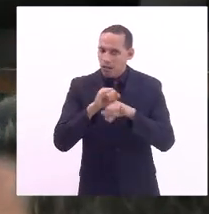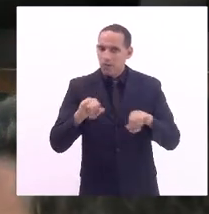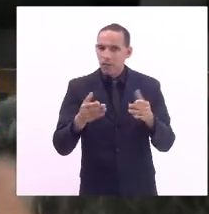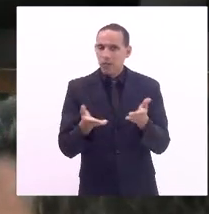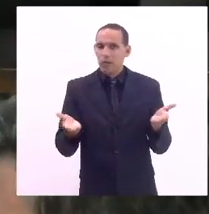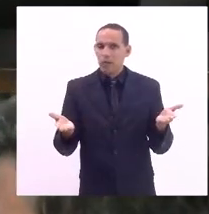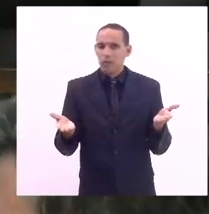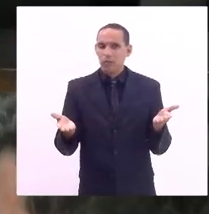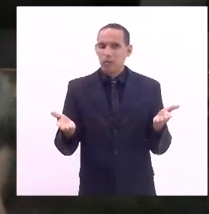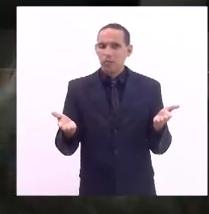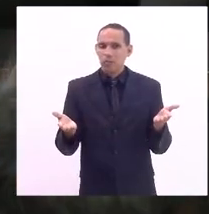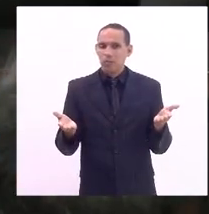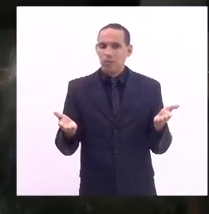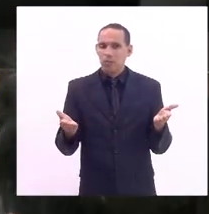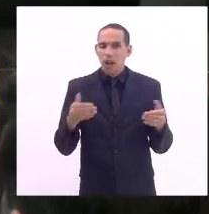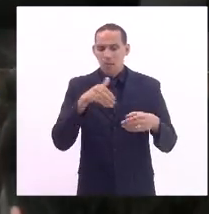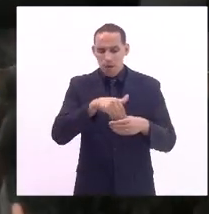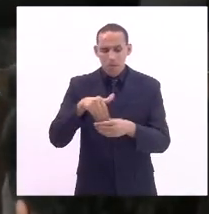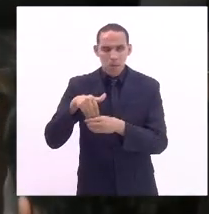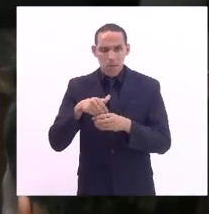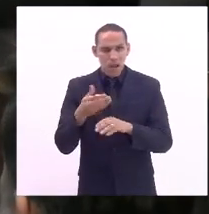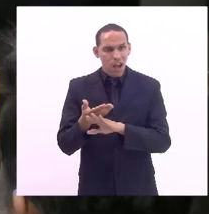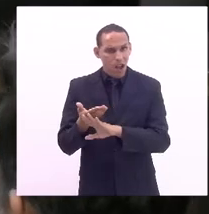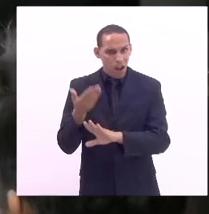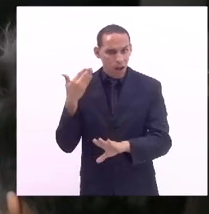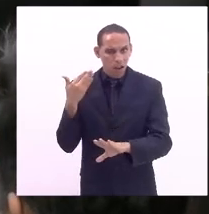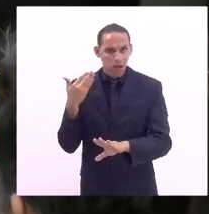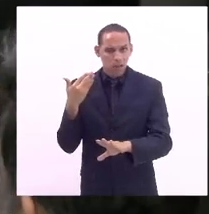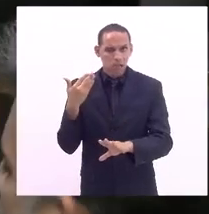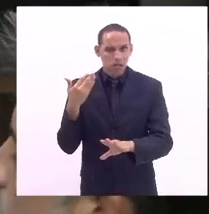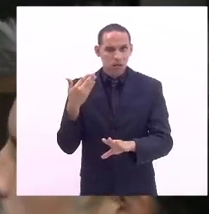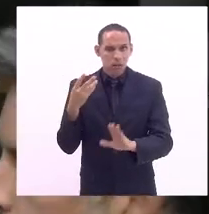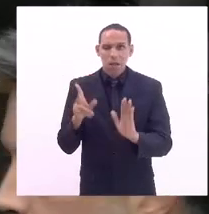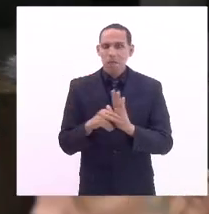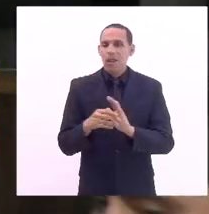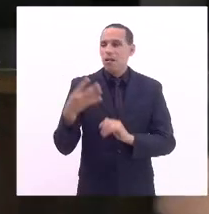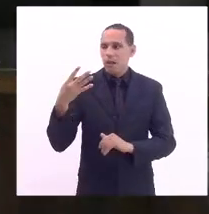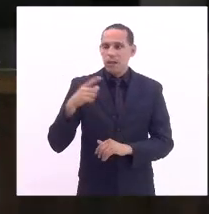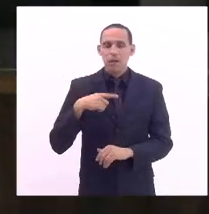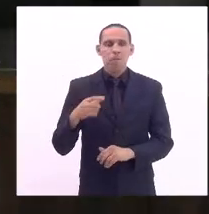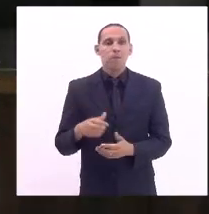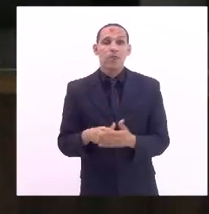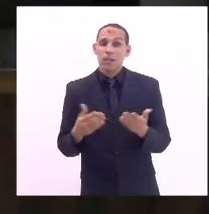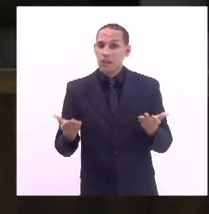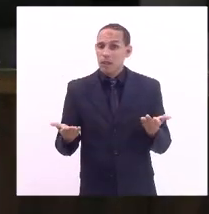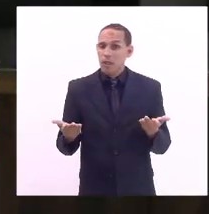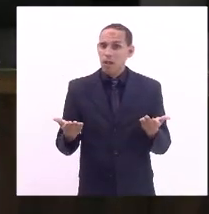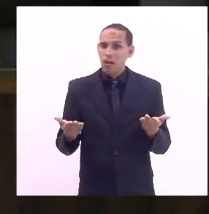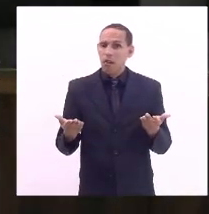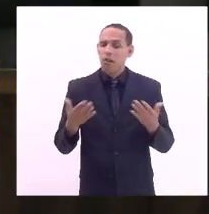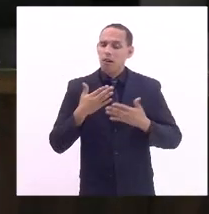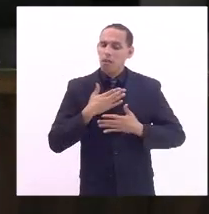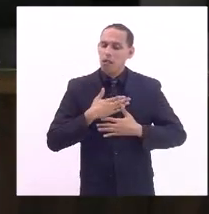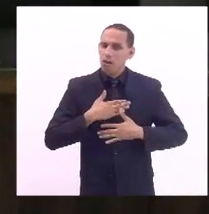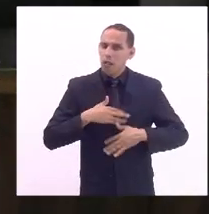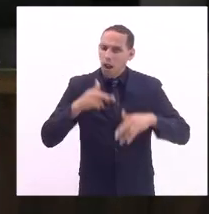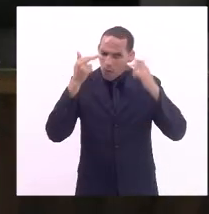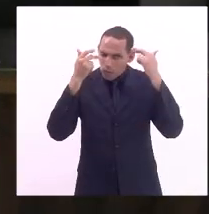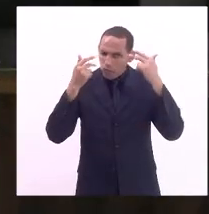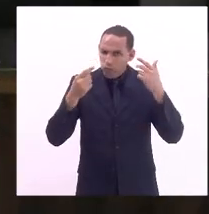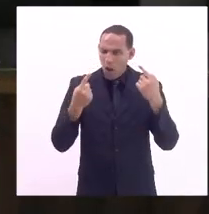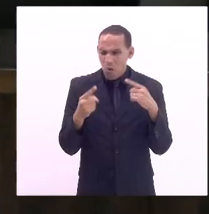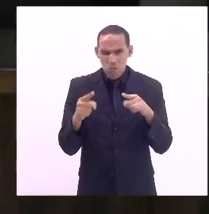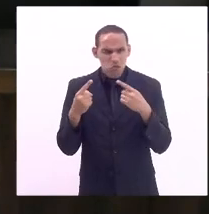parlamentares. Antes da eleição, tem 4 emendas. Então, com muita tranquilidade, sem